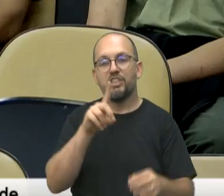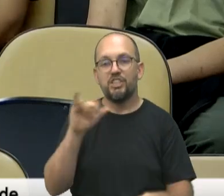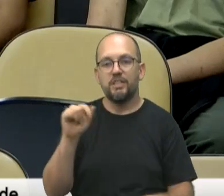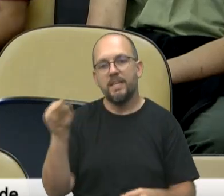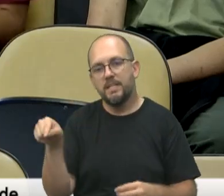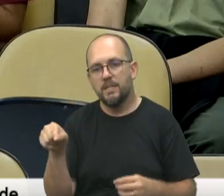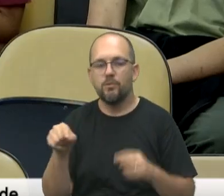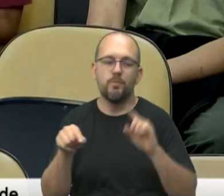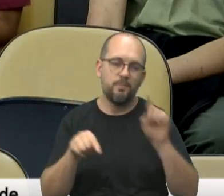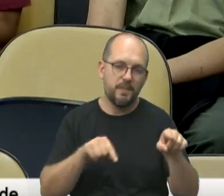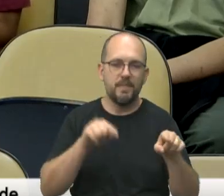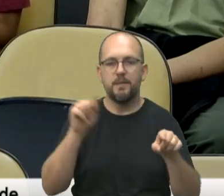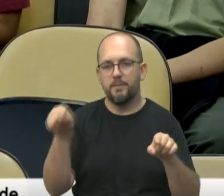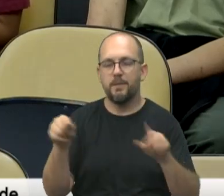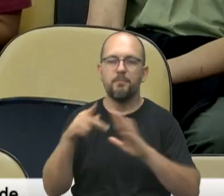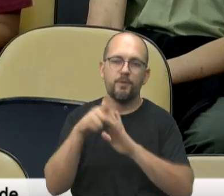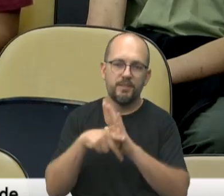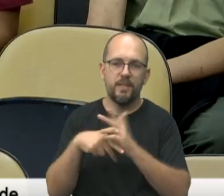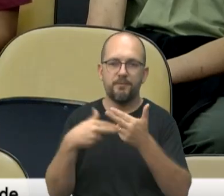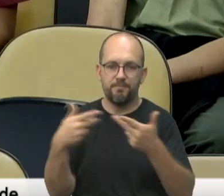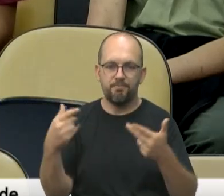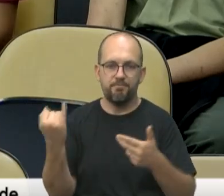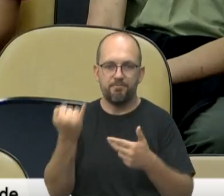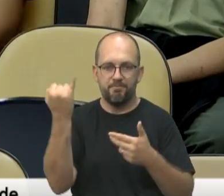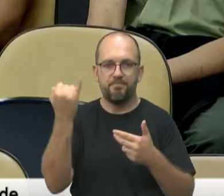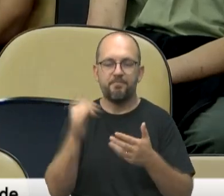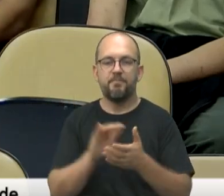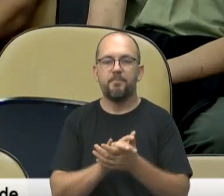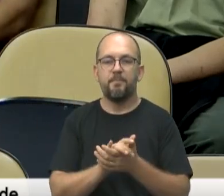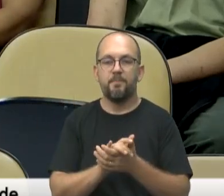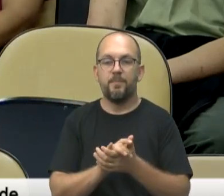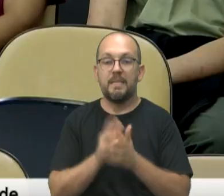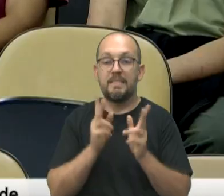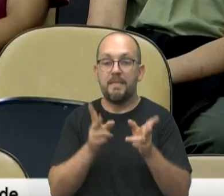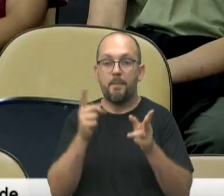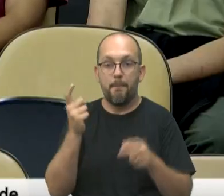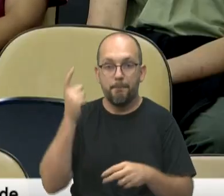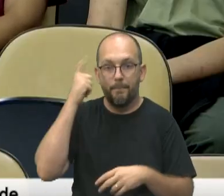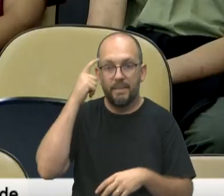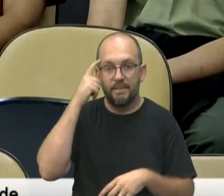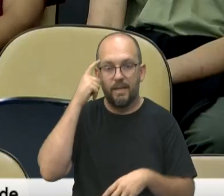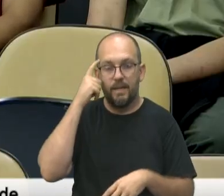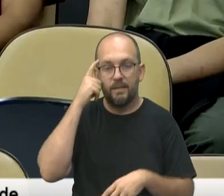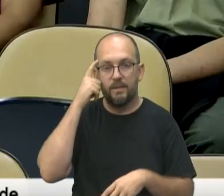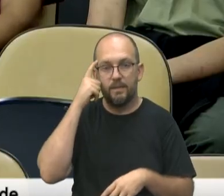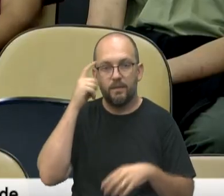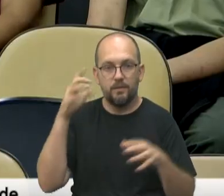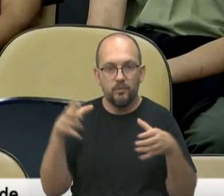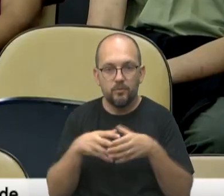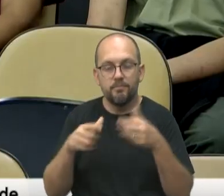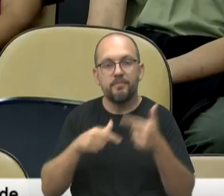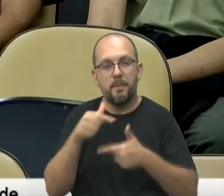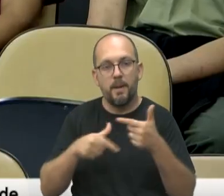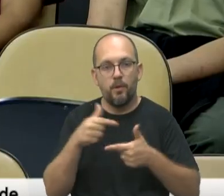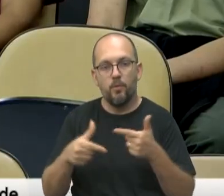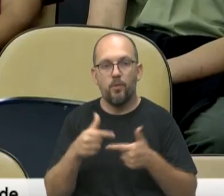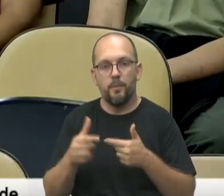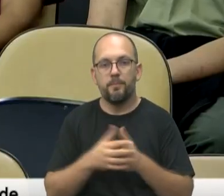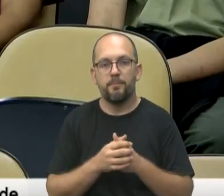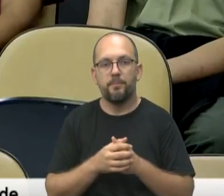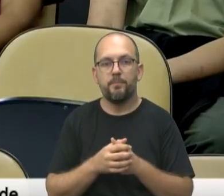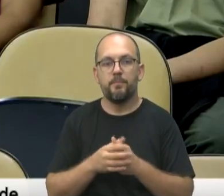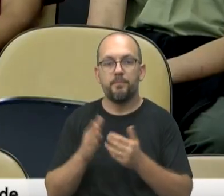dia daquilo e projetos importantes, sempre pensando na classe trabalhadora,